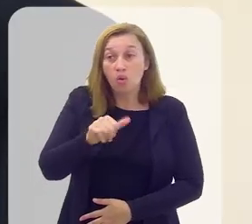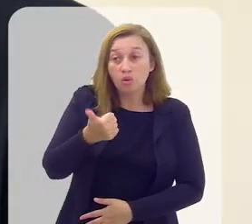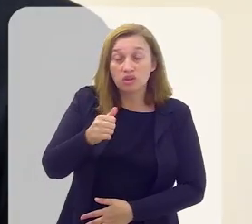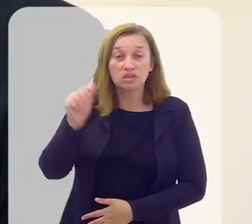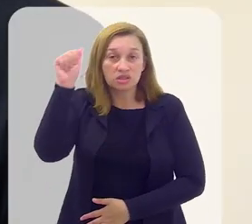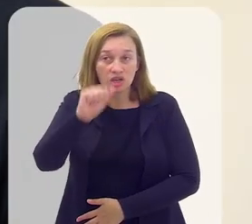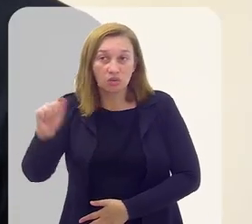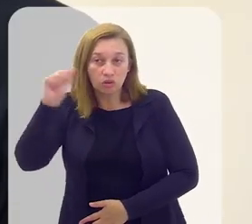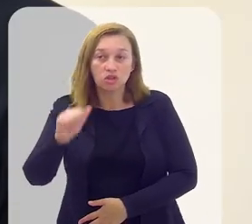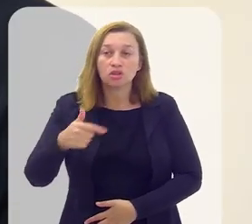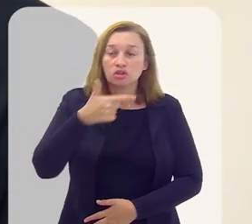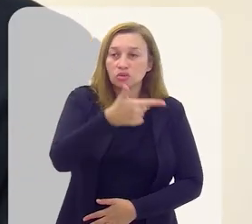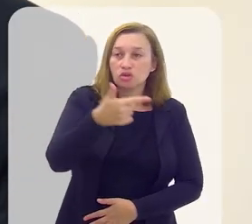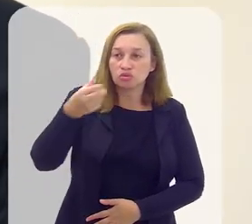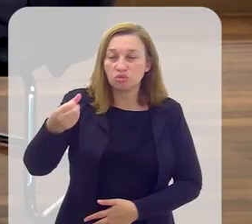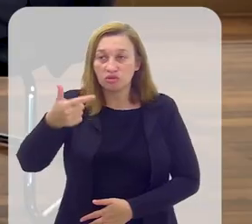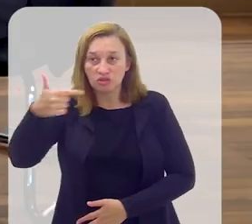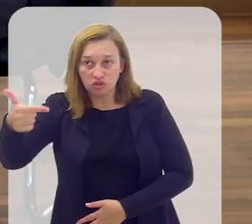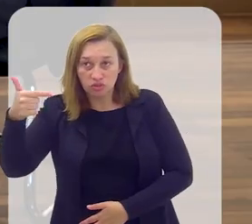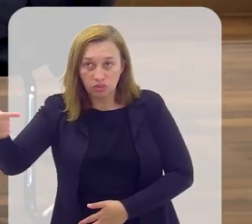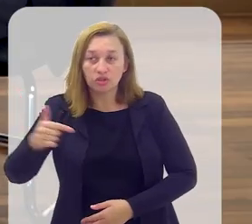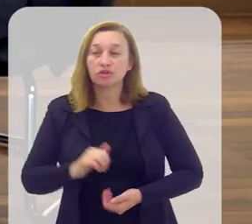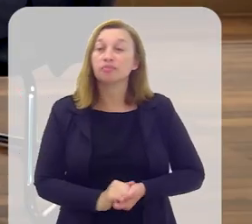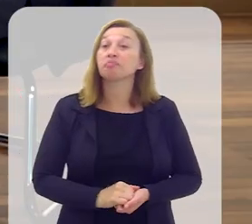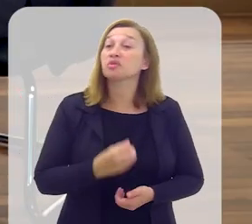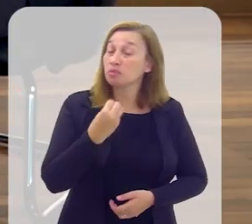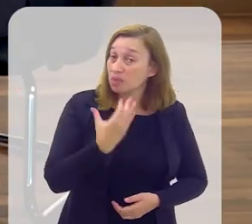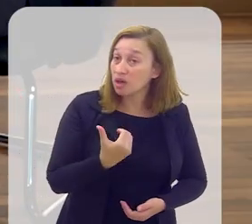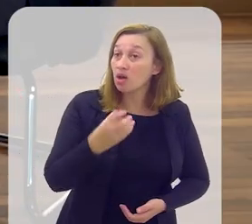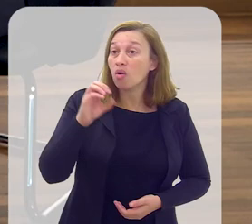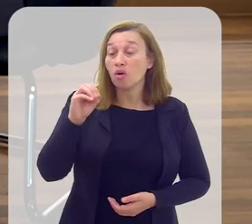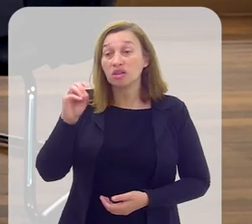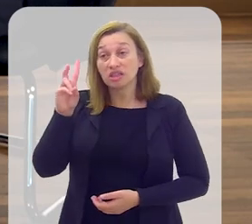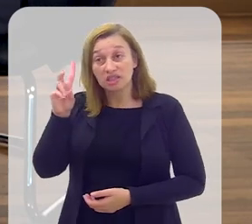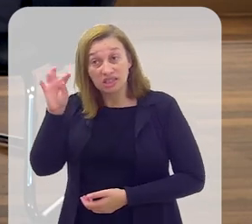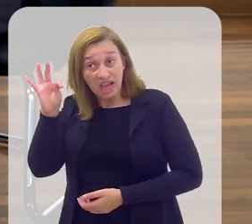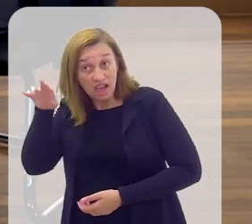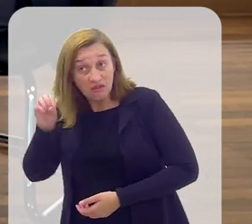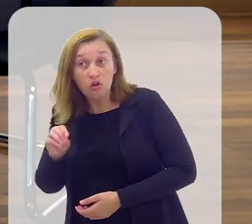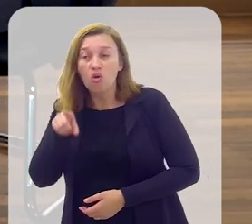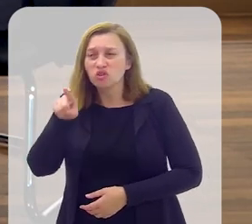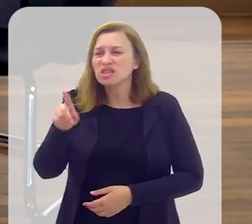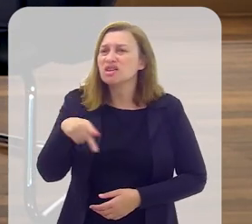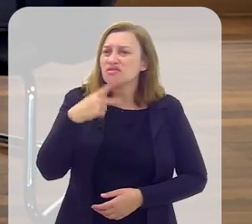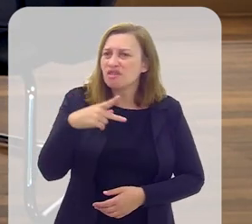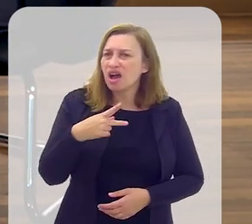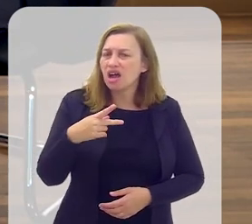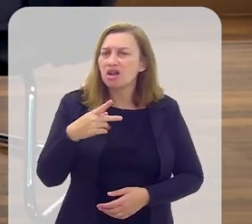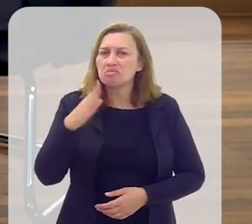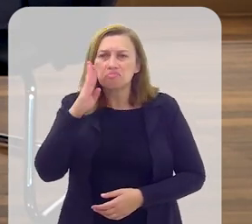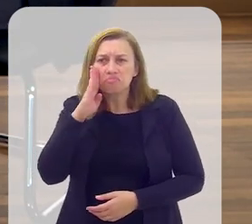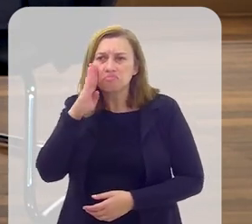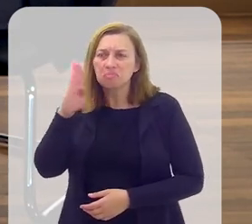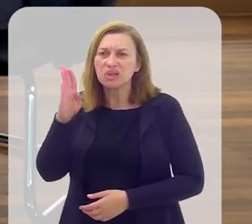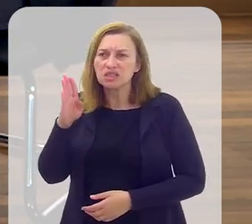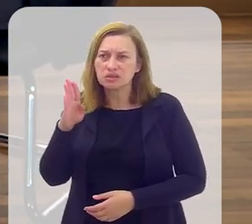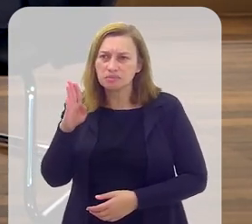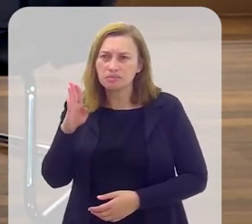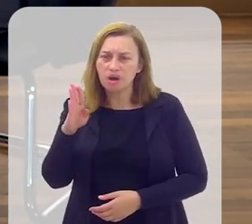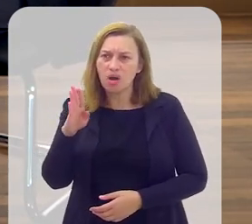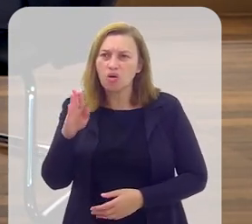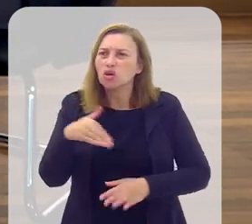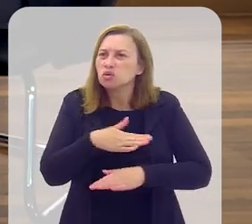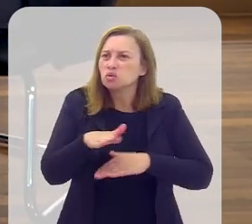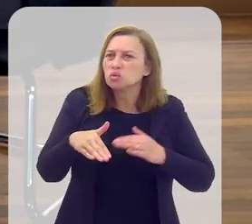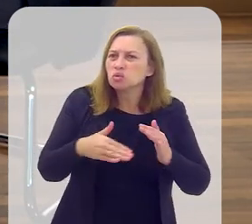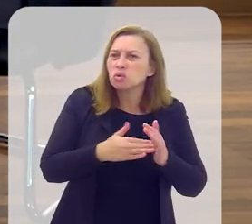de agosto de 2022. Muito bem, Otávio. E aí você traz um elemento chave, né, onde